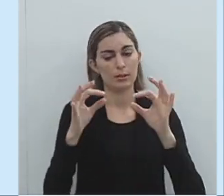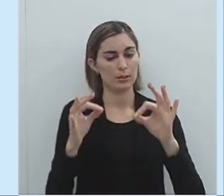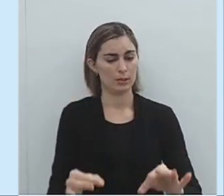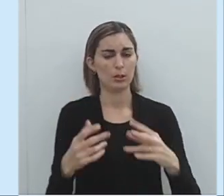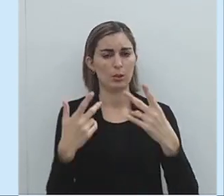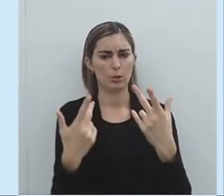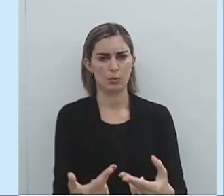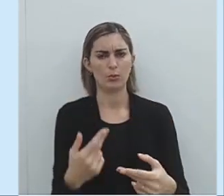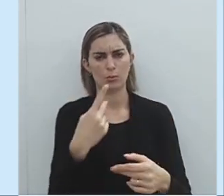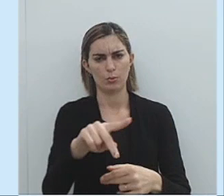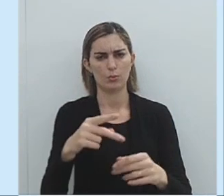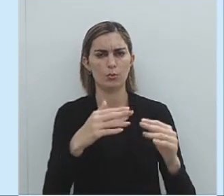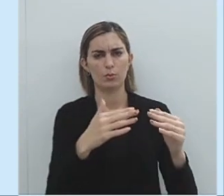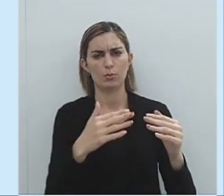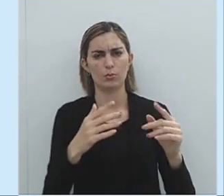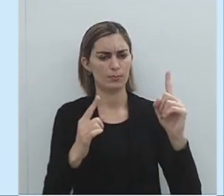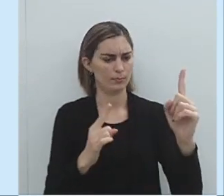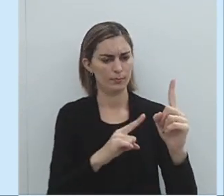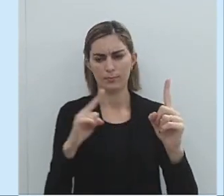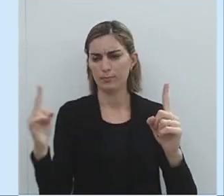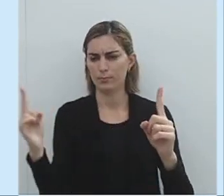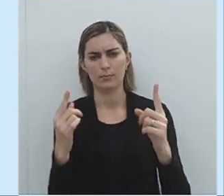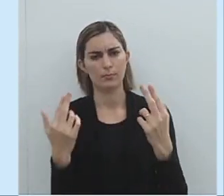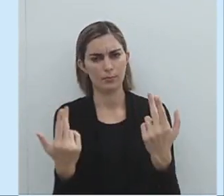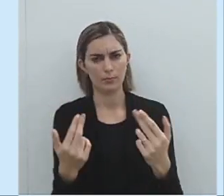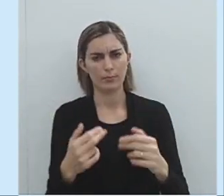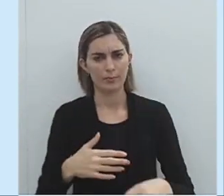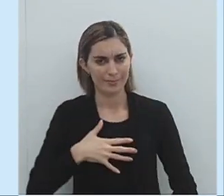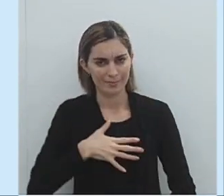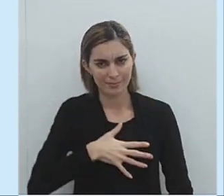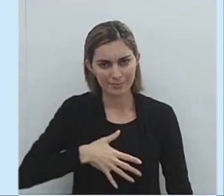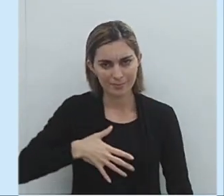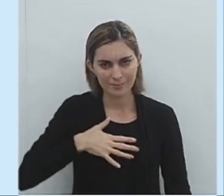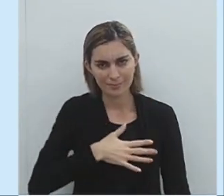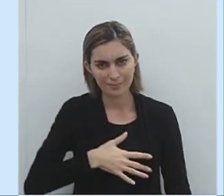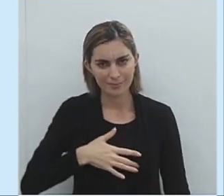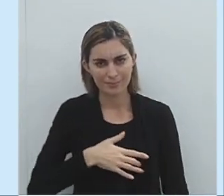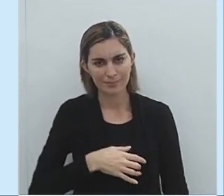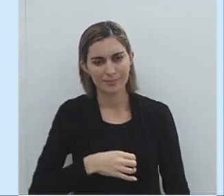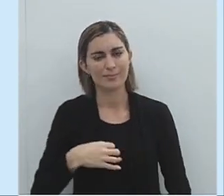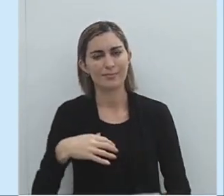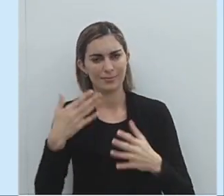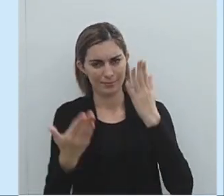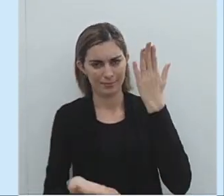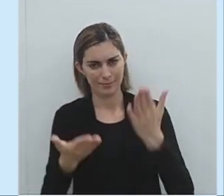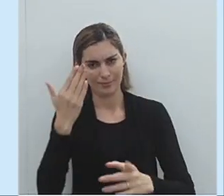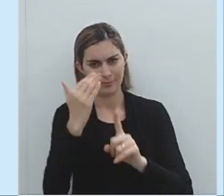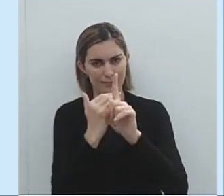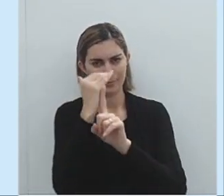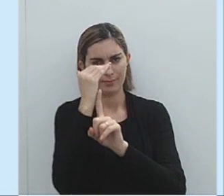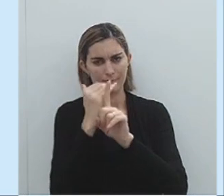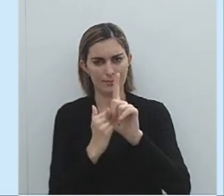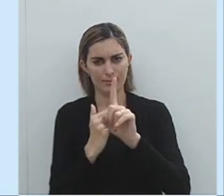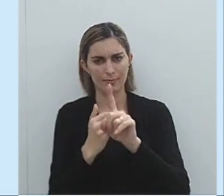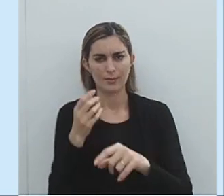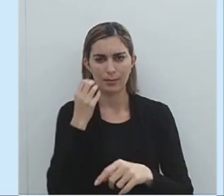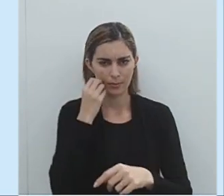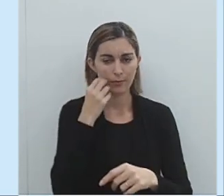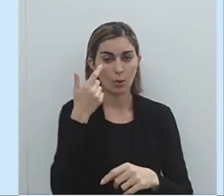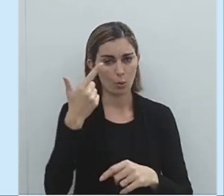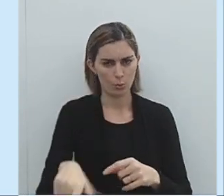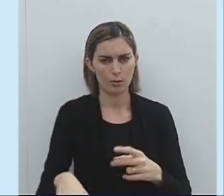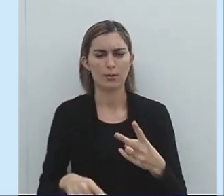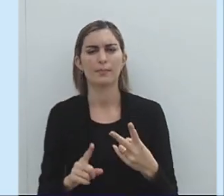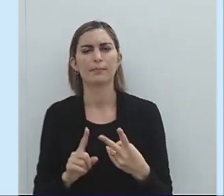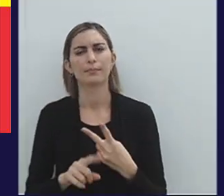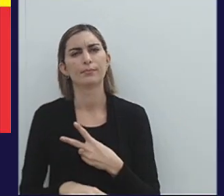exatamente igual à das suas vizinhanças. E aí, gostaram dessa questão sobre equilíbrio térmico? Bora ver mais